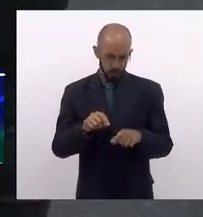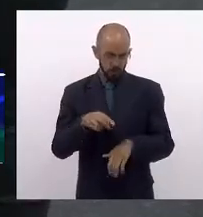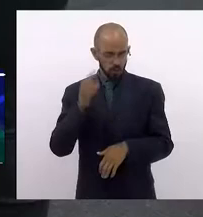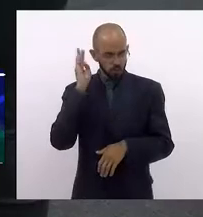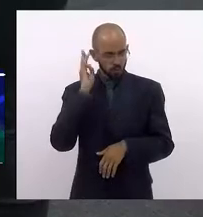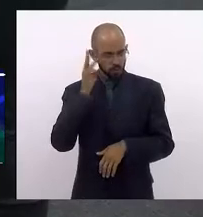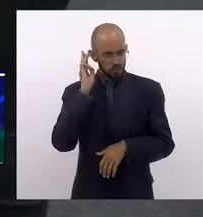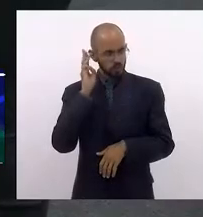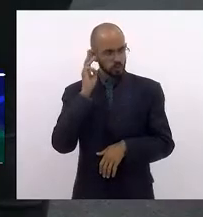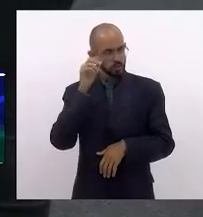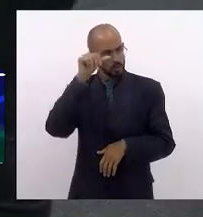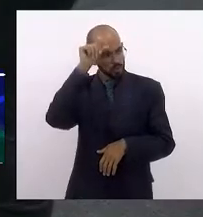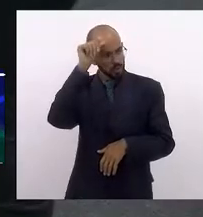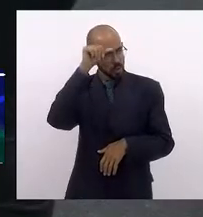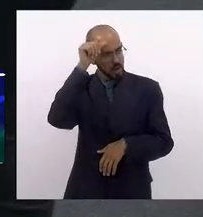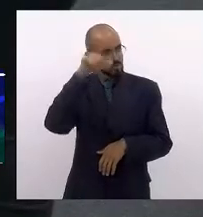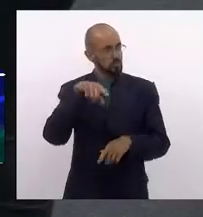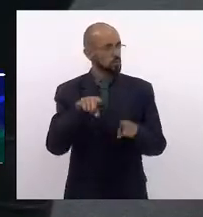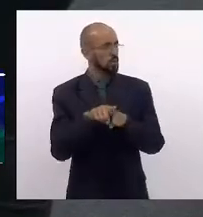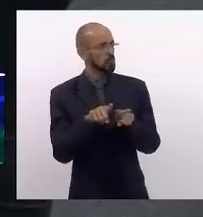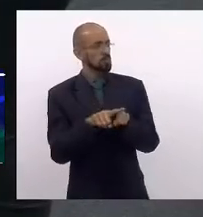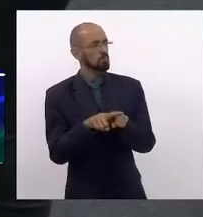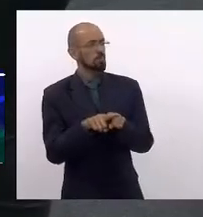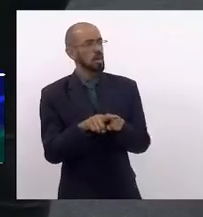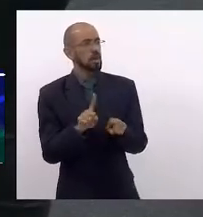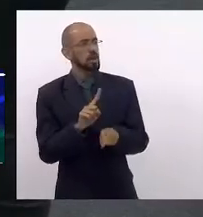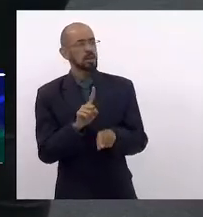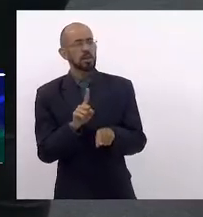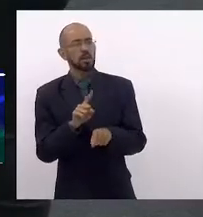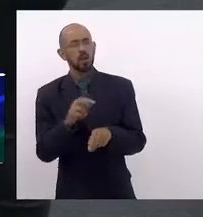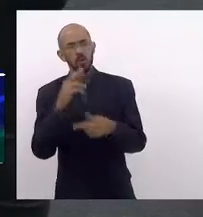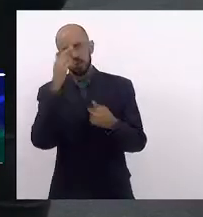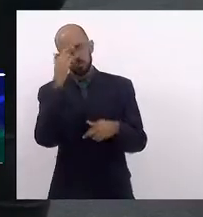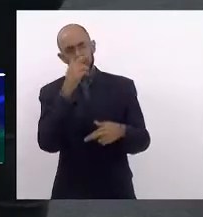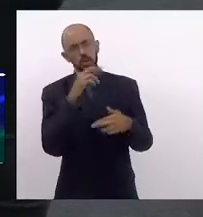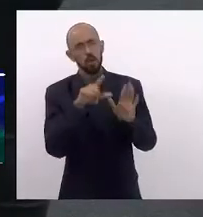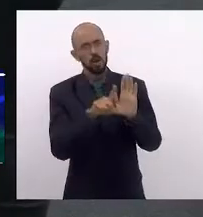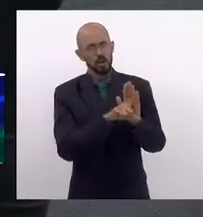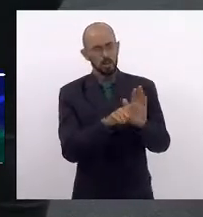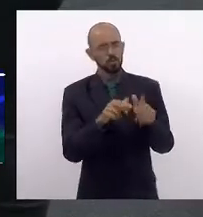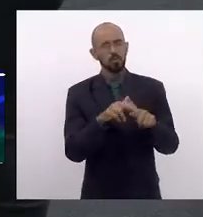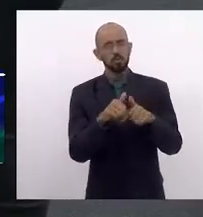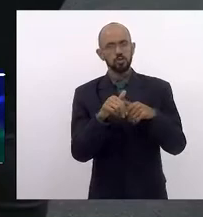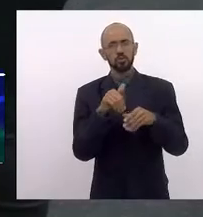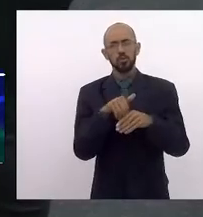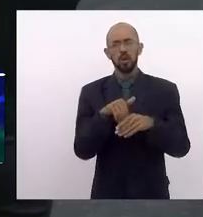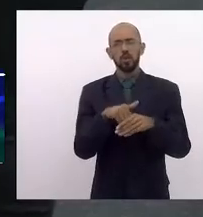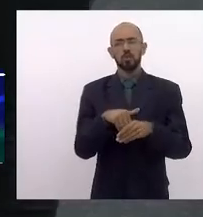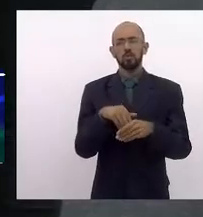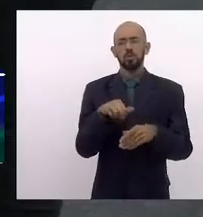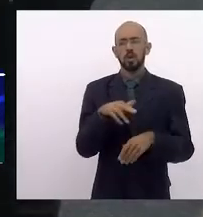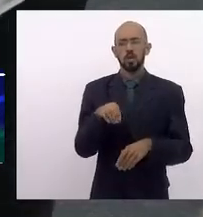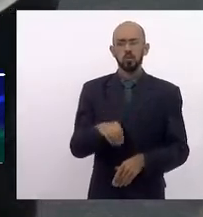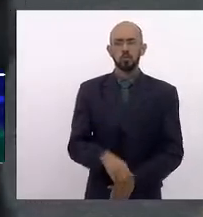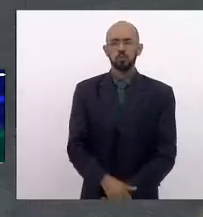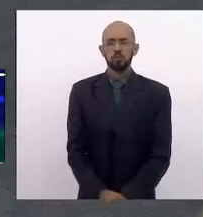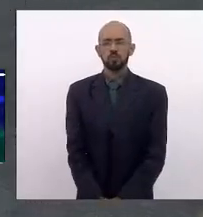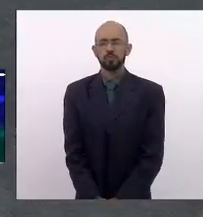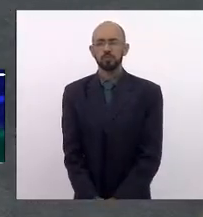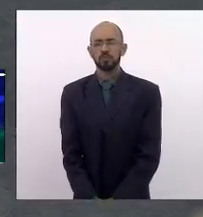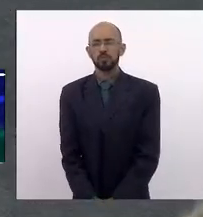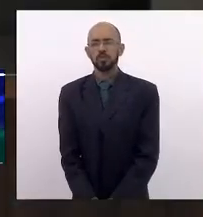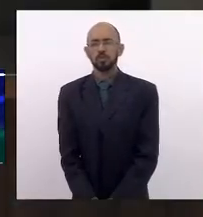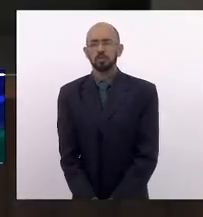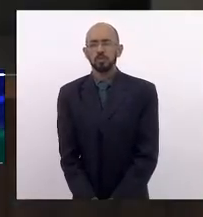quanto caixa não cumpriram com a lei nesses quatro vezes por isso o voto Foi não com muita convicção a